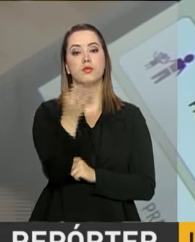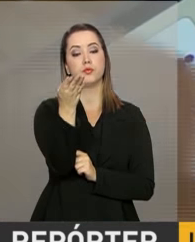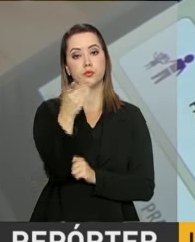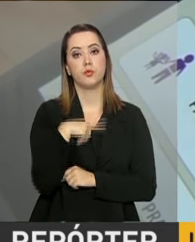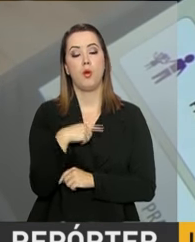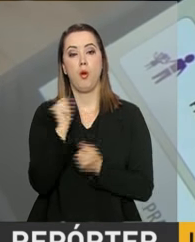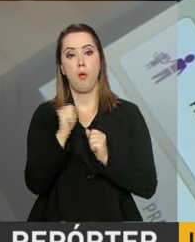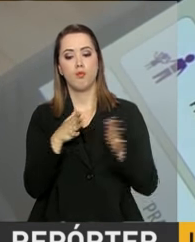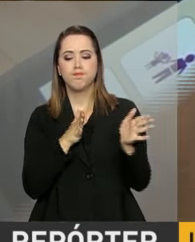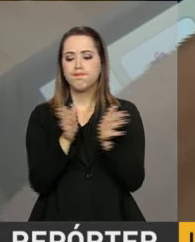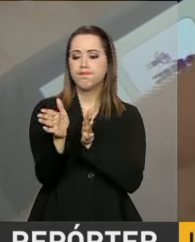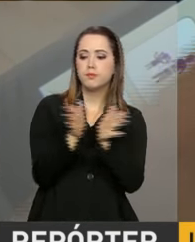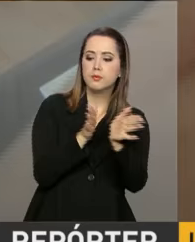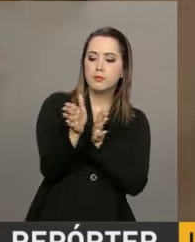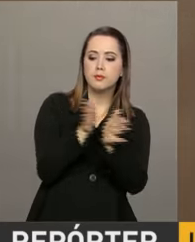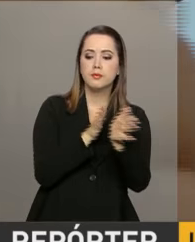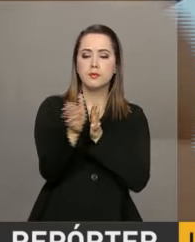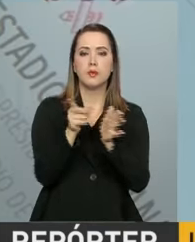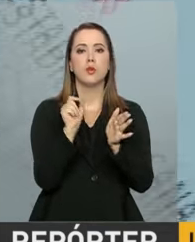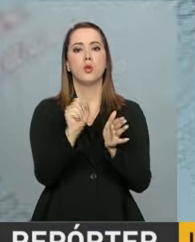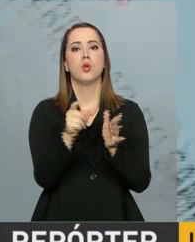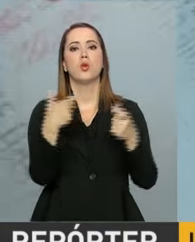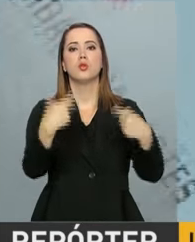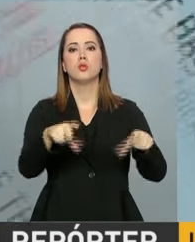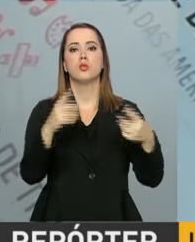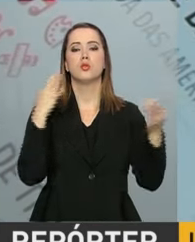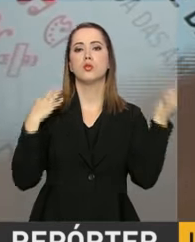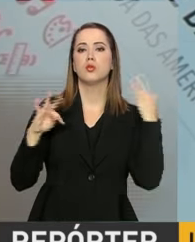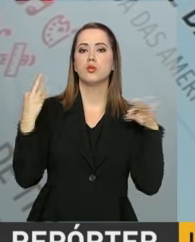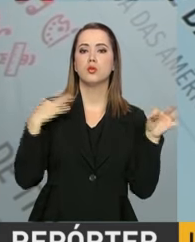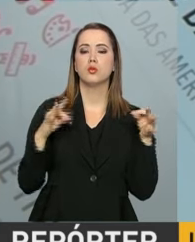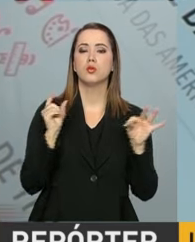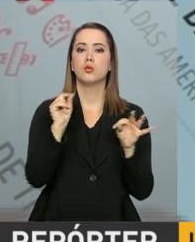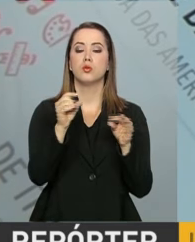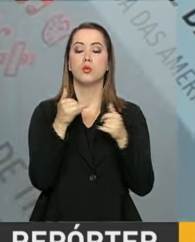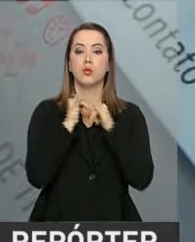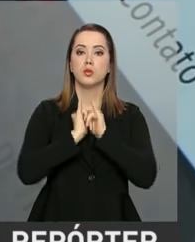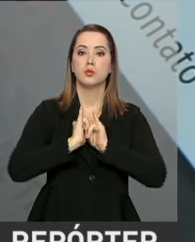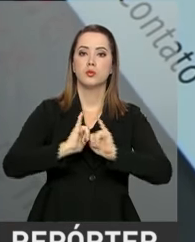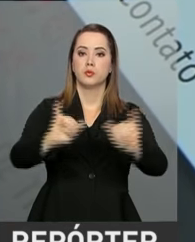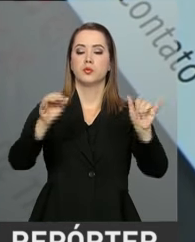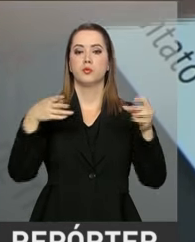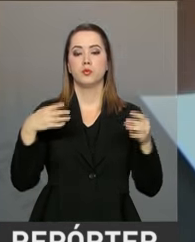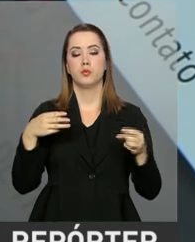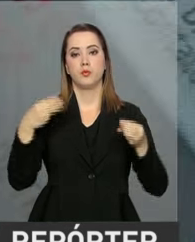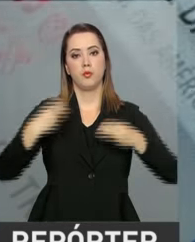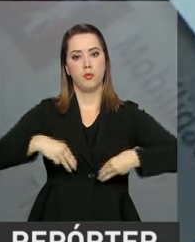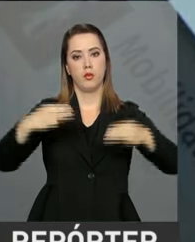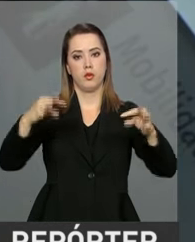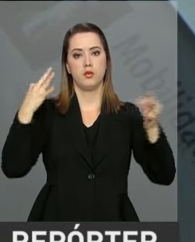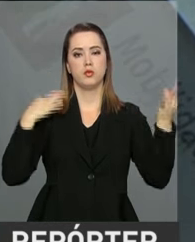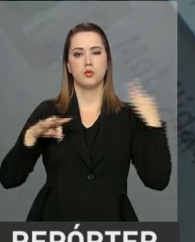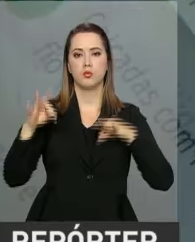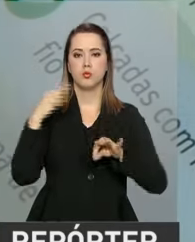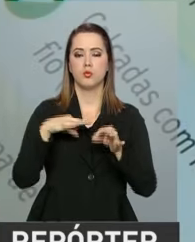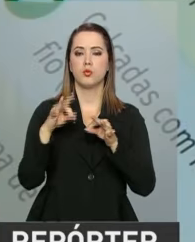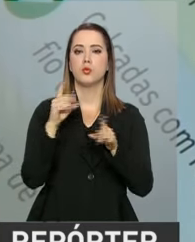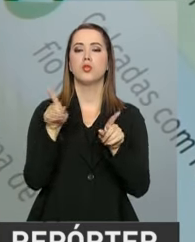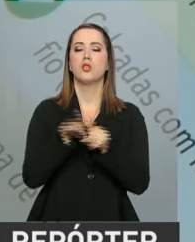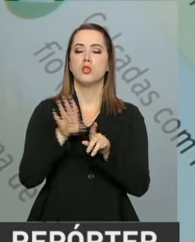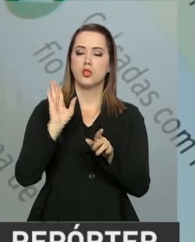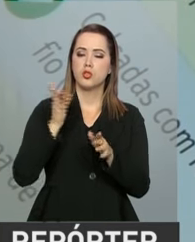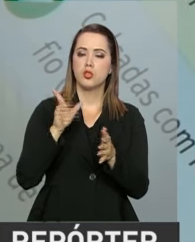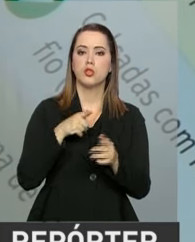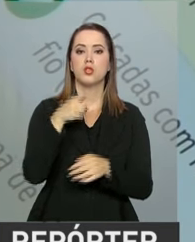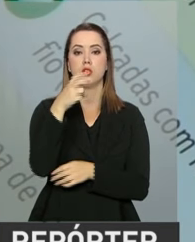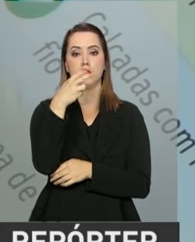avaliar a acessibilidade dos locais turísticos. A ferramenta foi lançada pelo Ministério do Turismo em 2014 e já conta com mais de